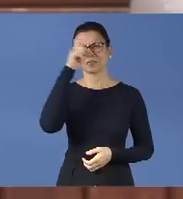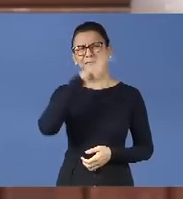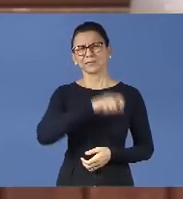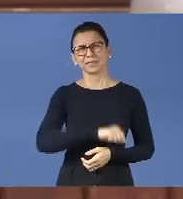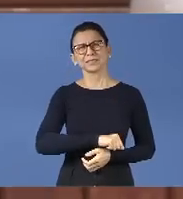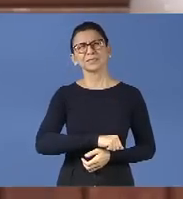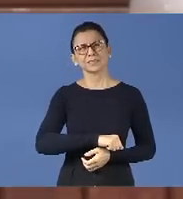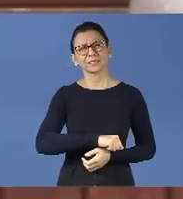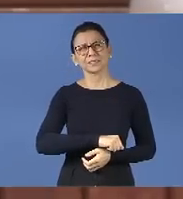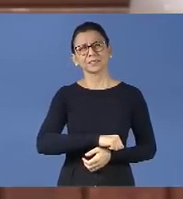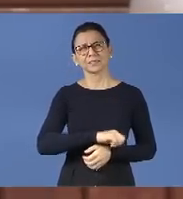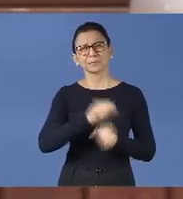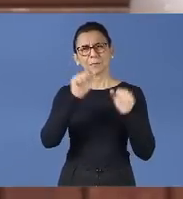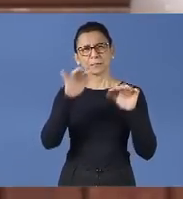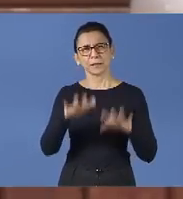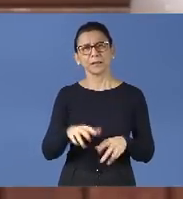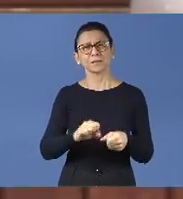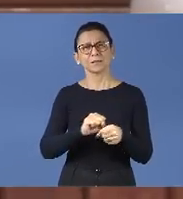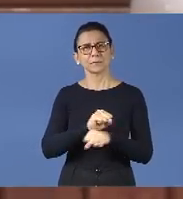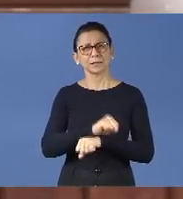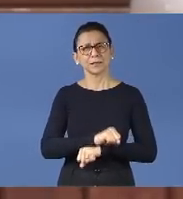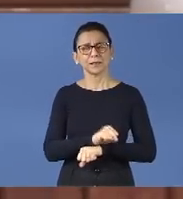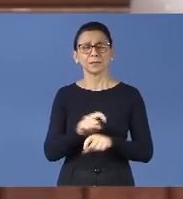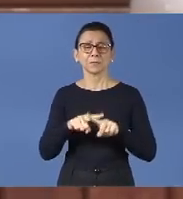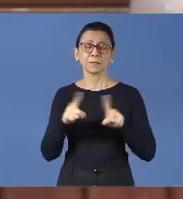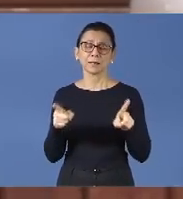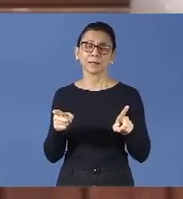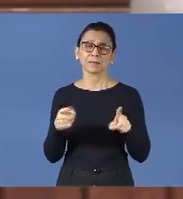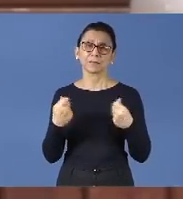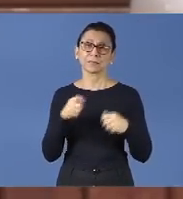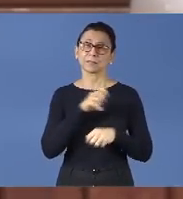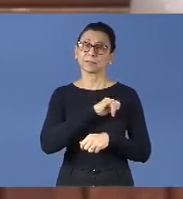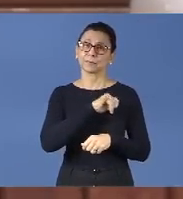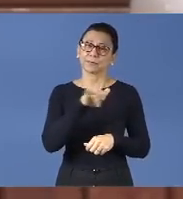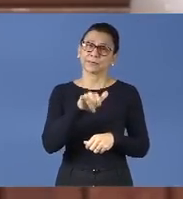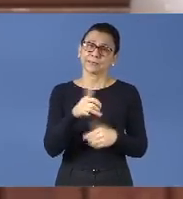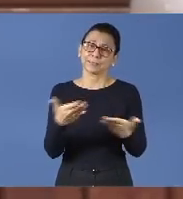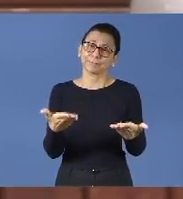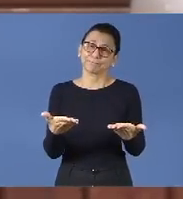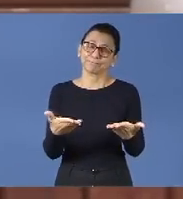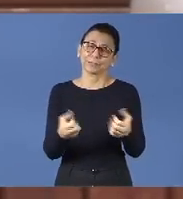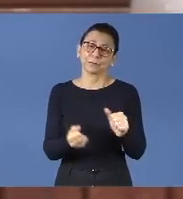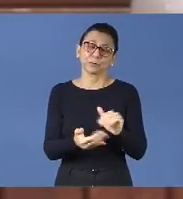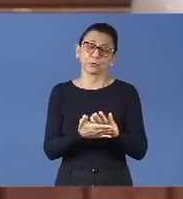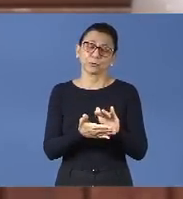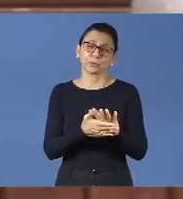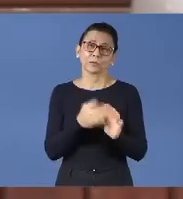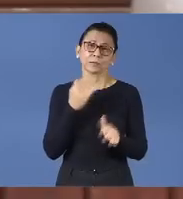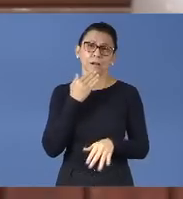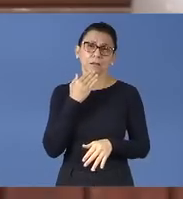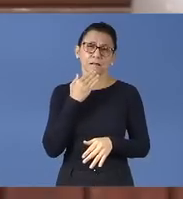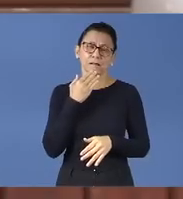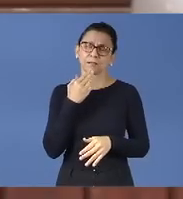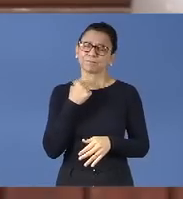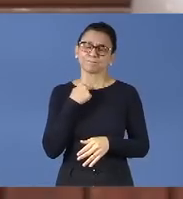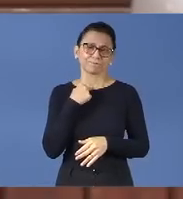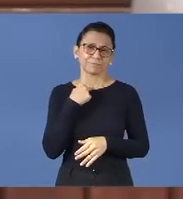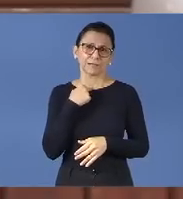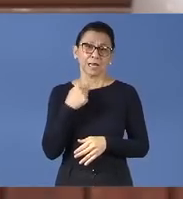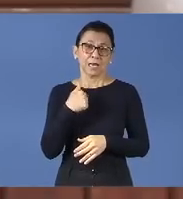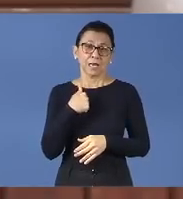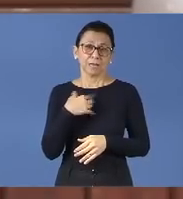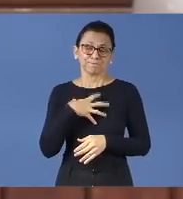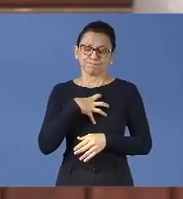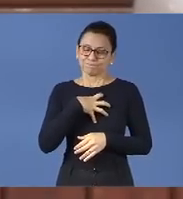bênção, temos que falar isso, não é verdade? É muito ruim, especialmente para mim. Eu me sinto constrangido, mas ao